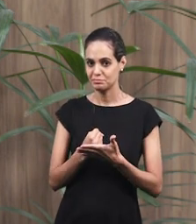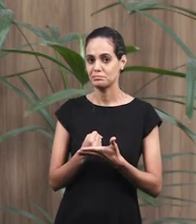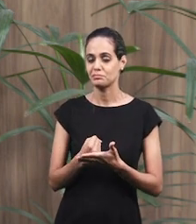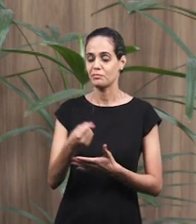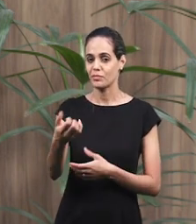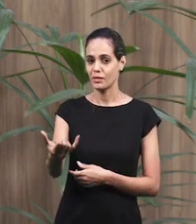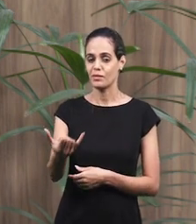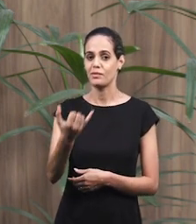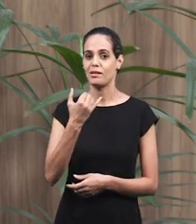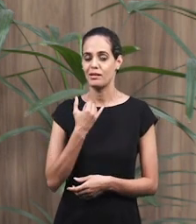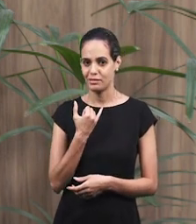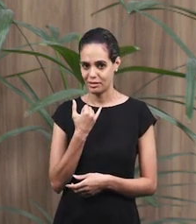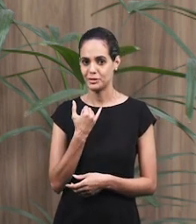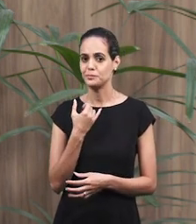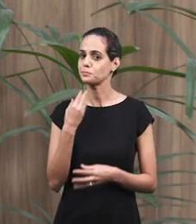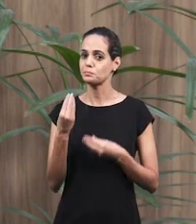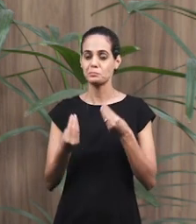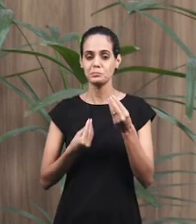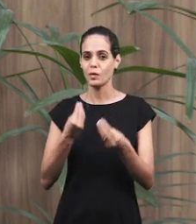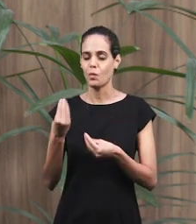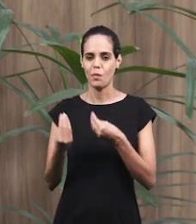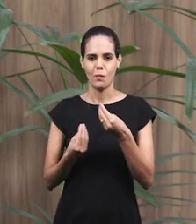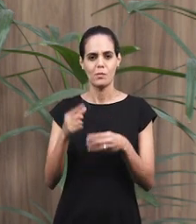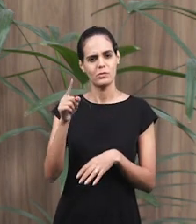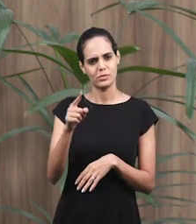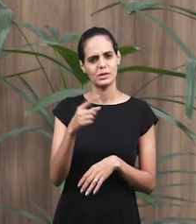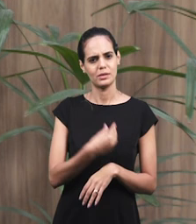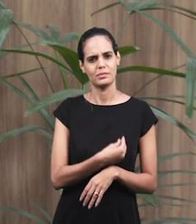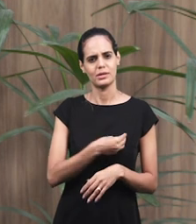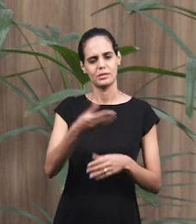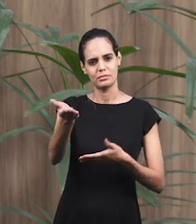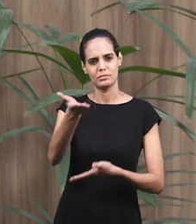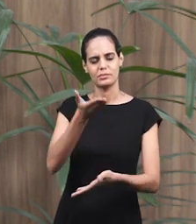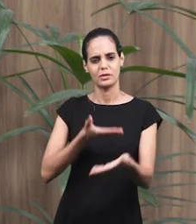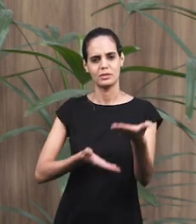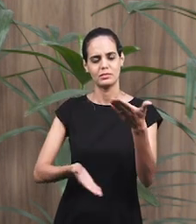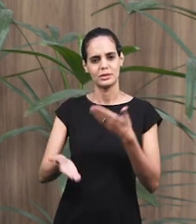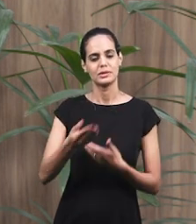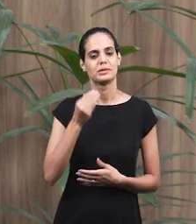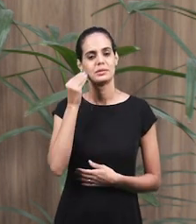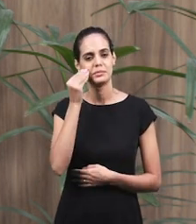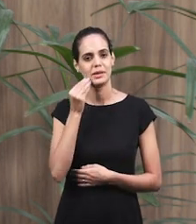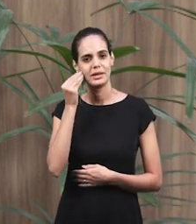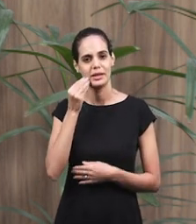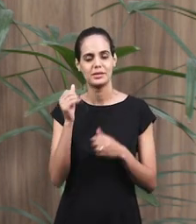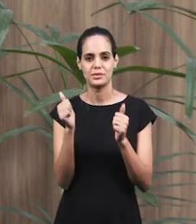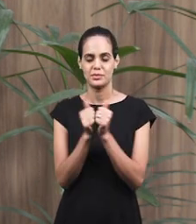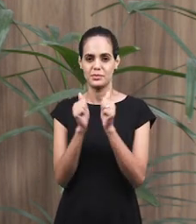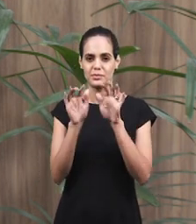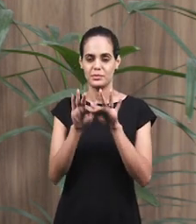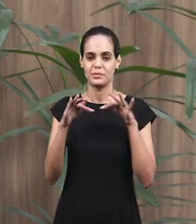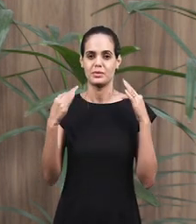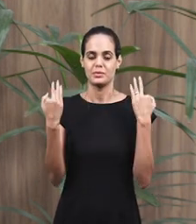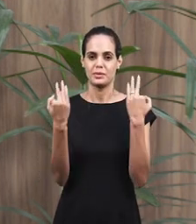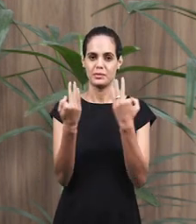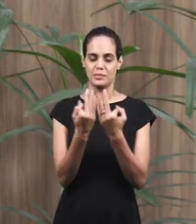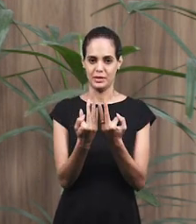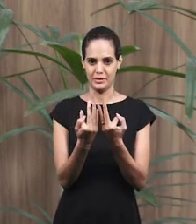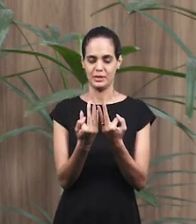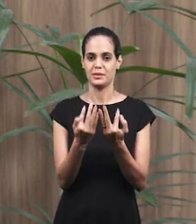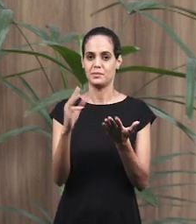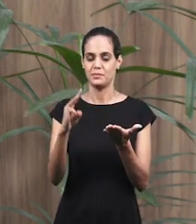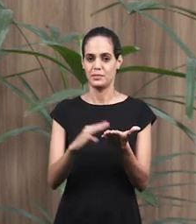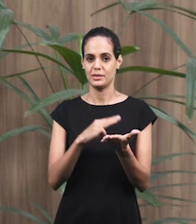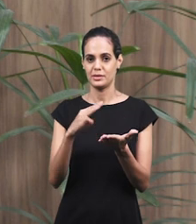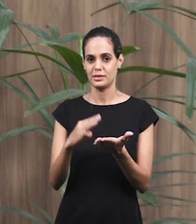das contribuições desses episódios para o seu lar. Participem! Compartilhem conosco suas experiências em família. Envie